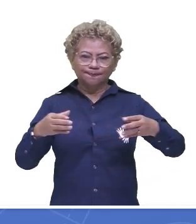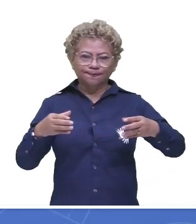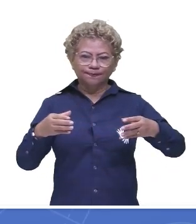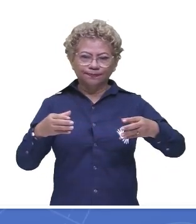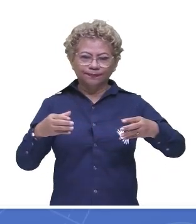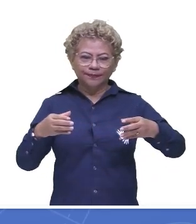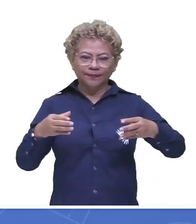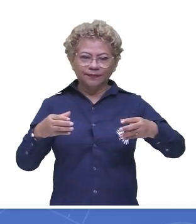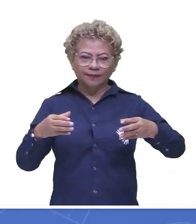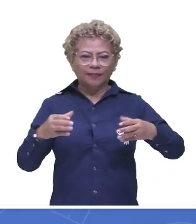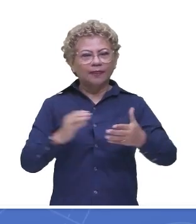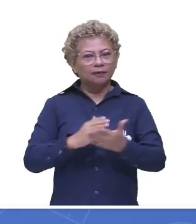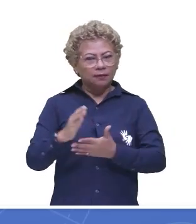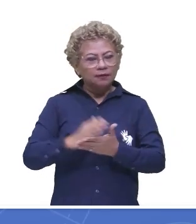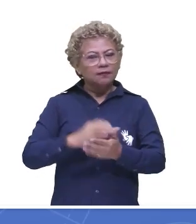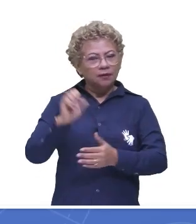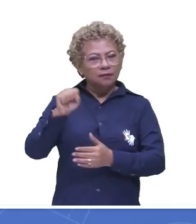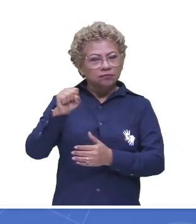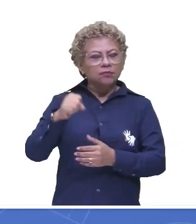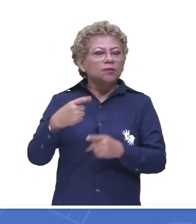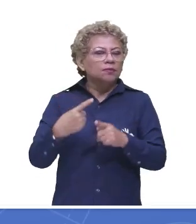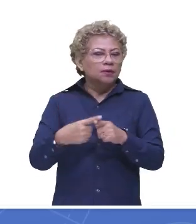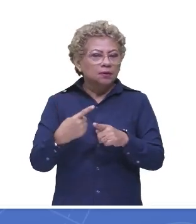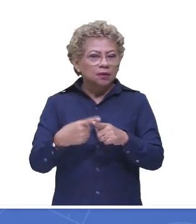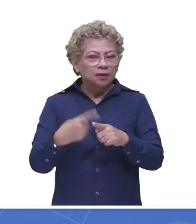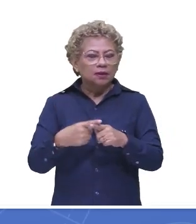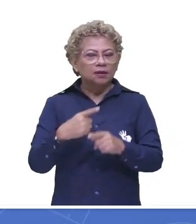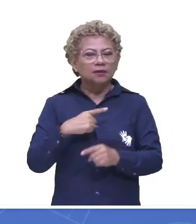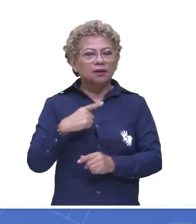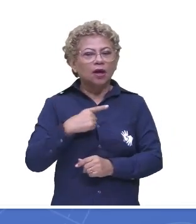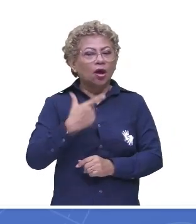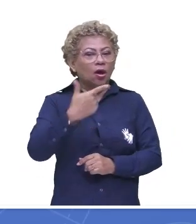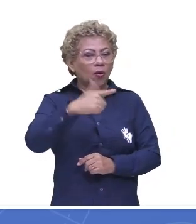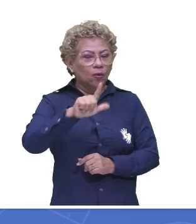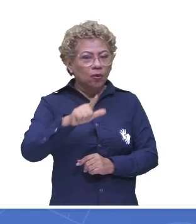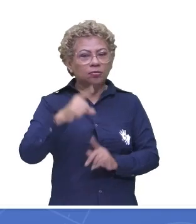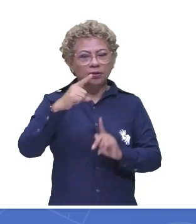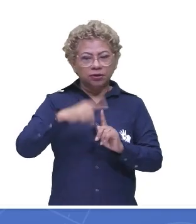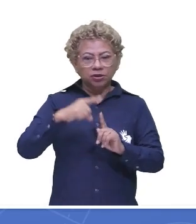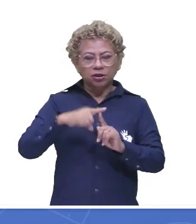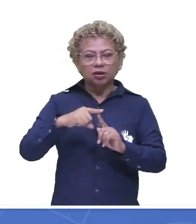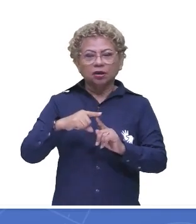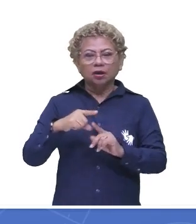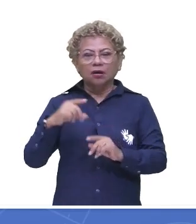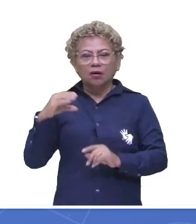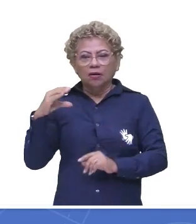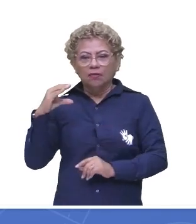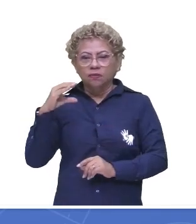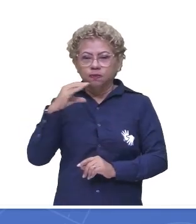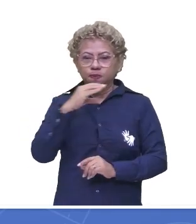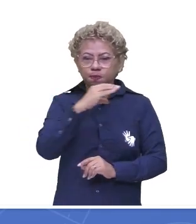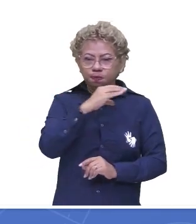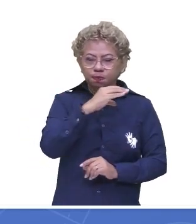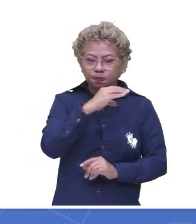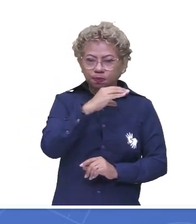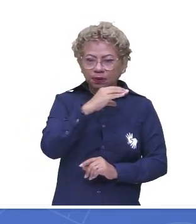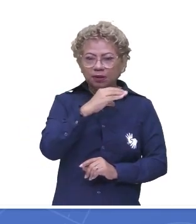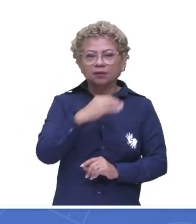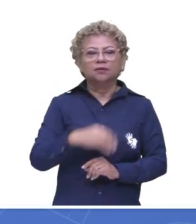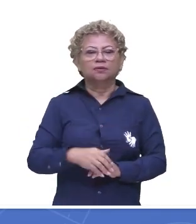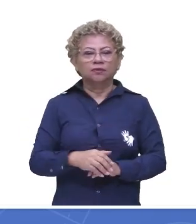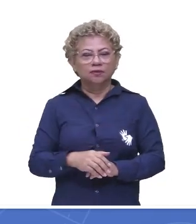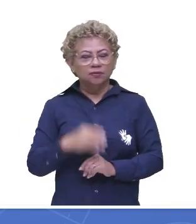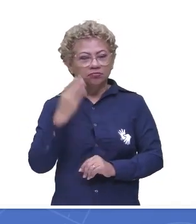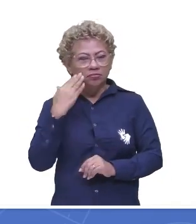de temperatura. Por quê? Porque existe outra forma de calor que nós vamos estudar hoje, que é o calor latente, que ele já